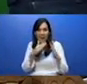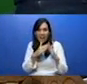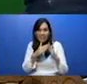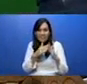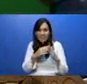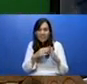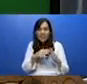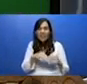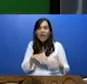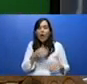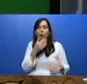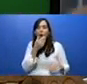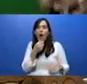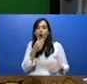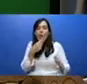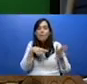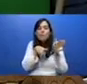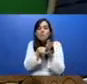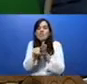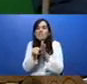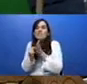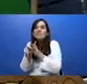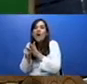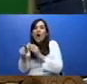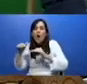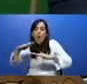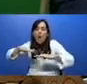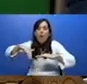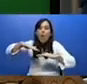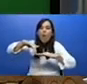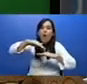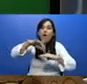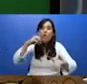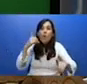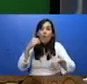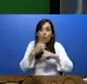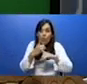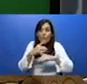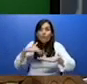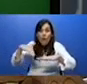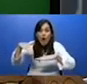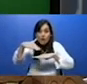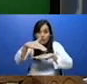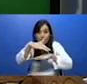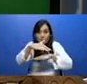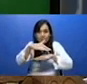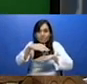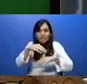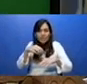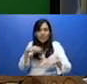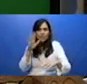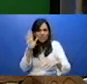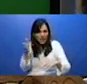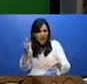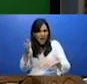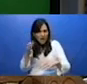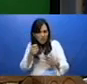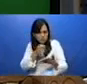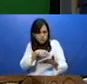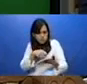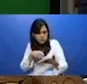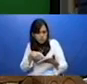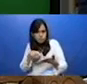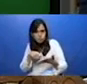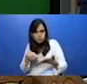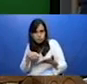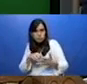paleontólogo, tá? Que você encontrou alguns fósseis de animais e registrou suas observações sobre eles, sobre